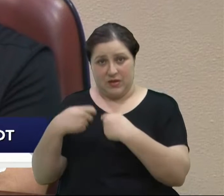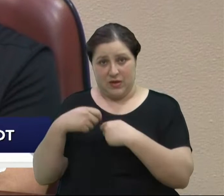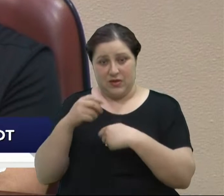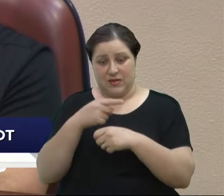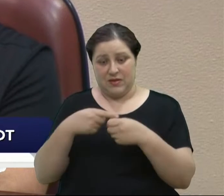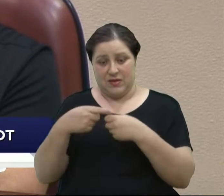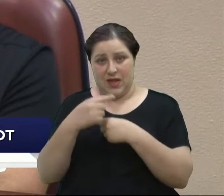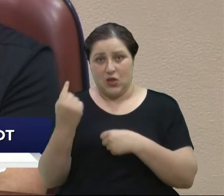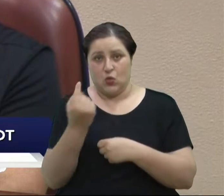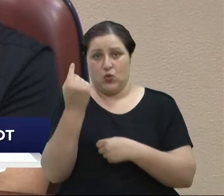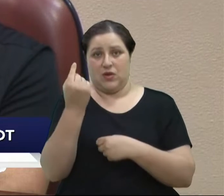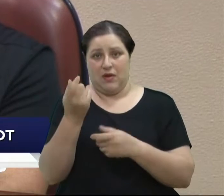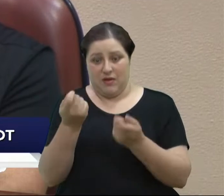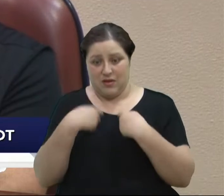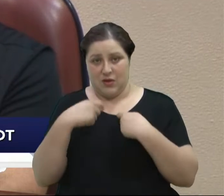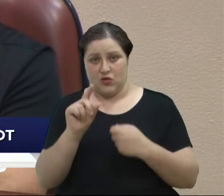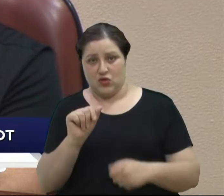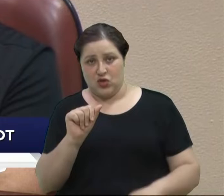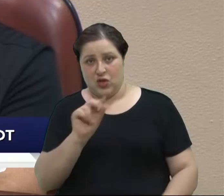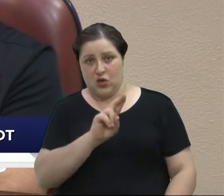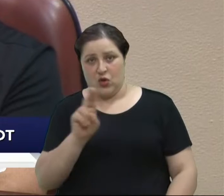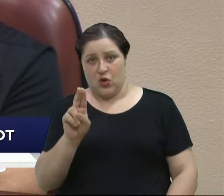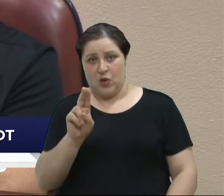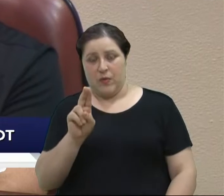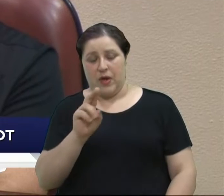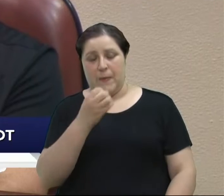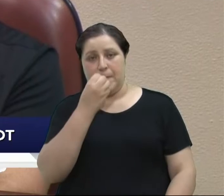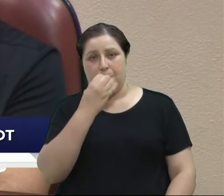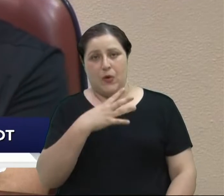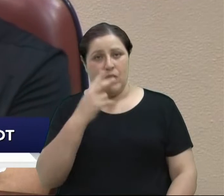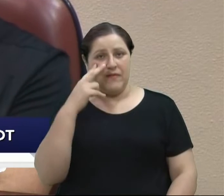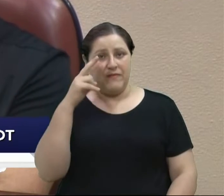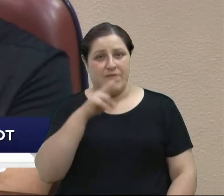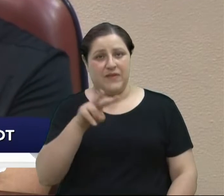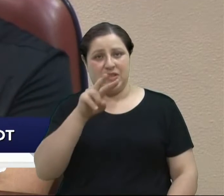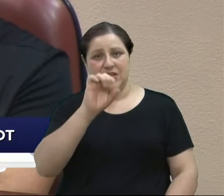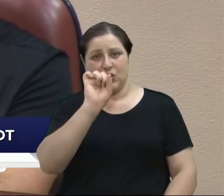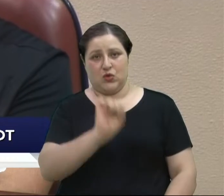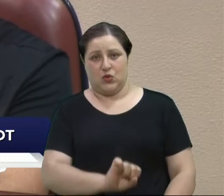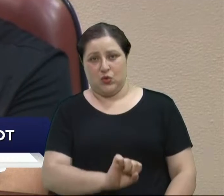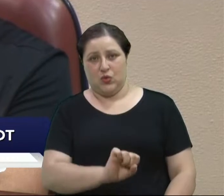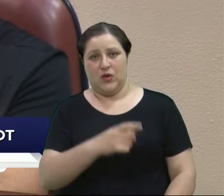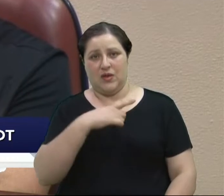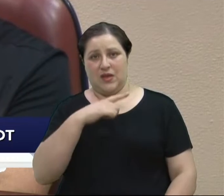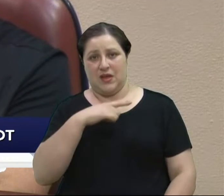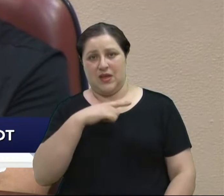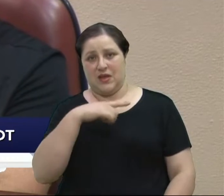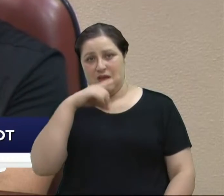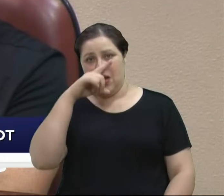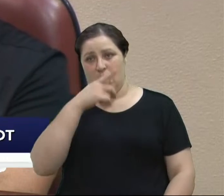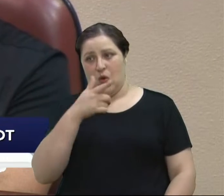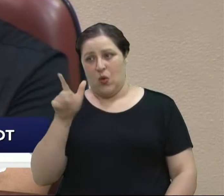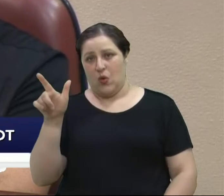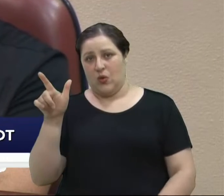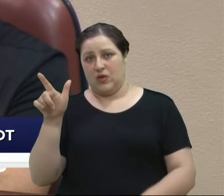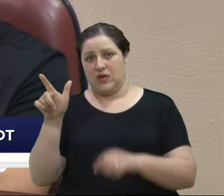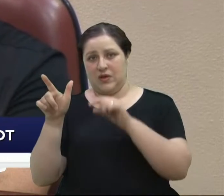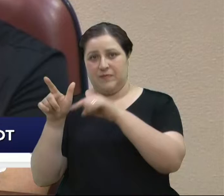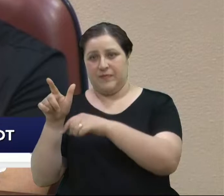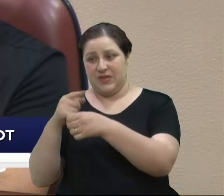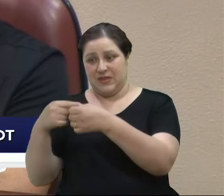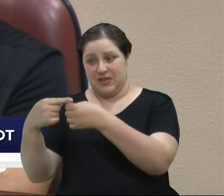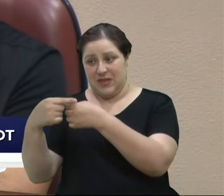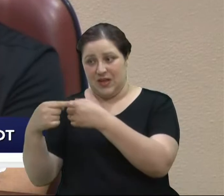Sul. Né? A única cidade de todos. O prefeito de uma cidade vizinha, que é presidente da MESN, que podia fazer o chamamento, a